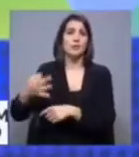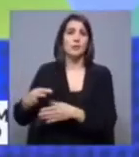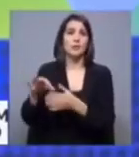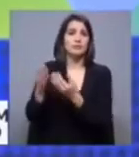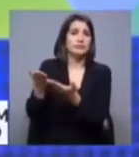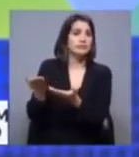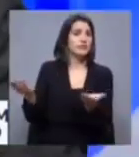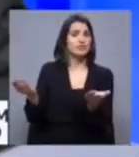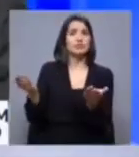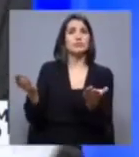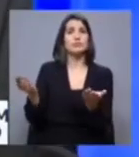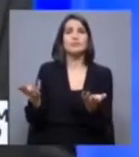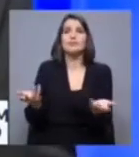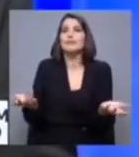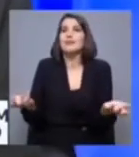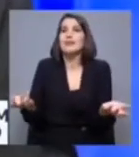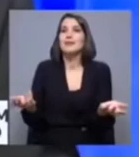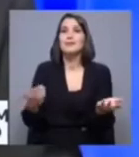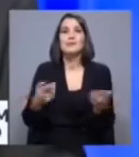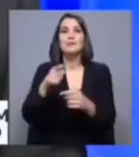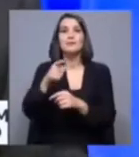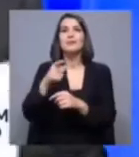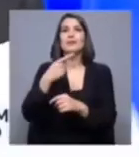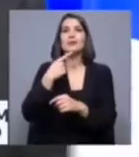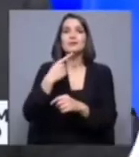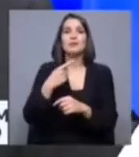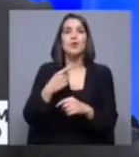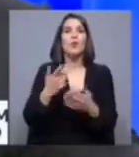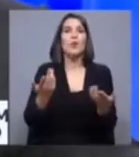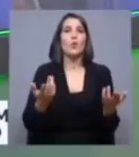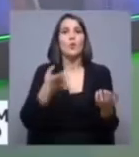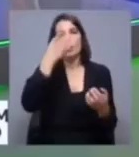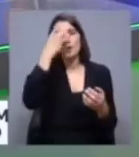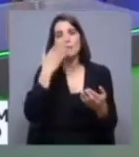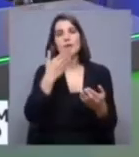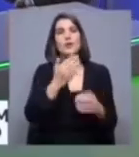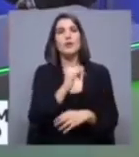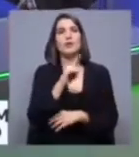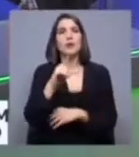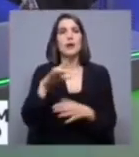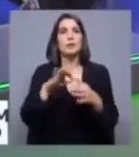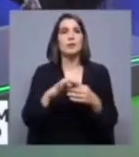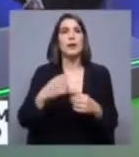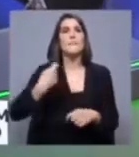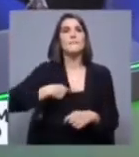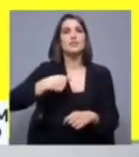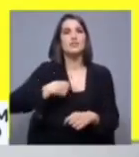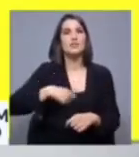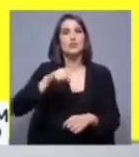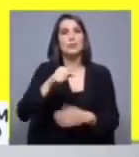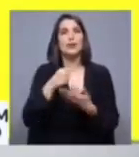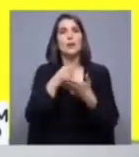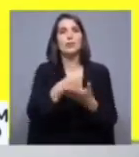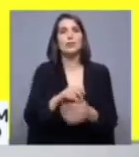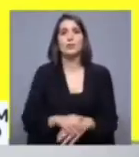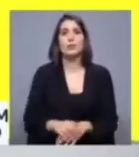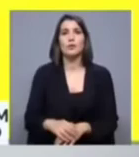isto, qual é a proposta da Iniciativa Liberal em termos de pensões e também de apoios?